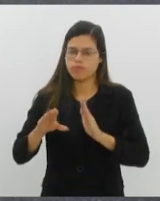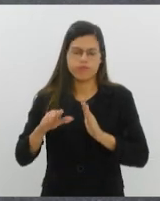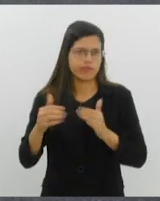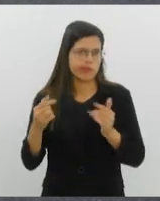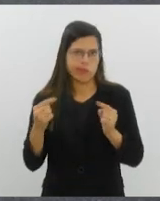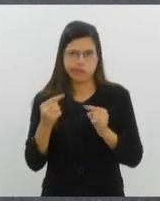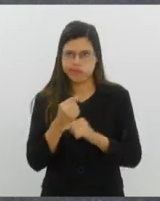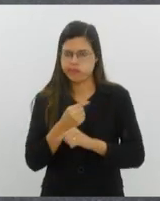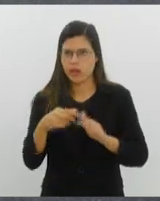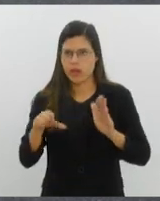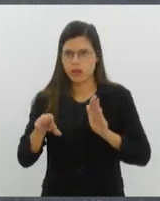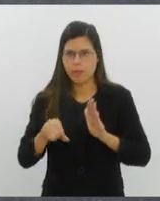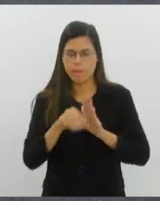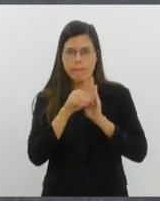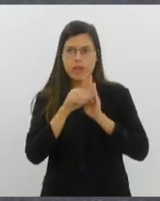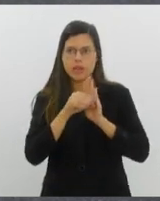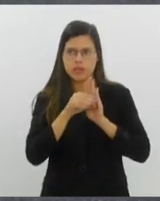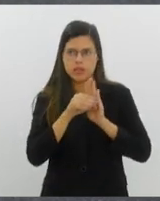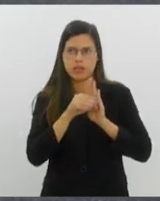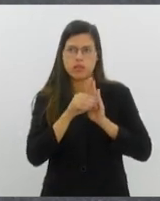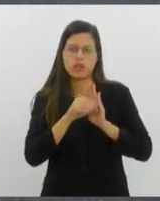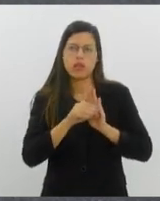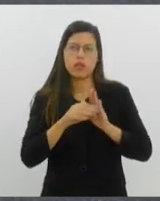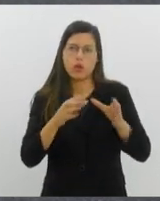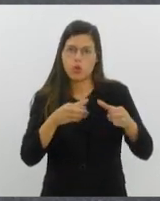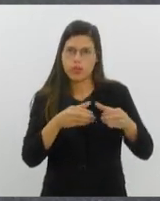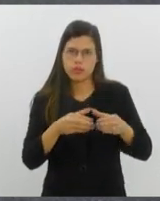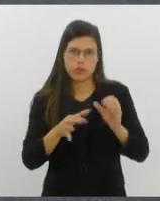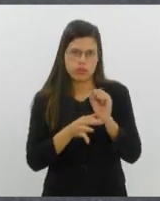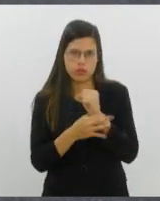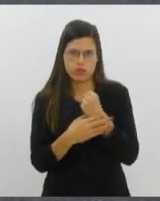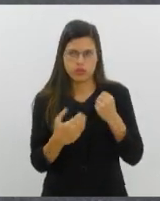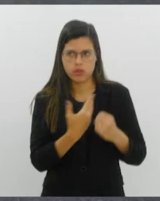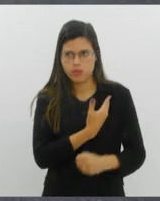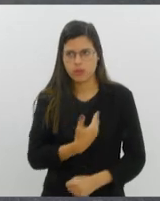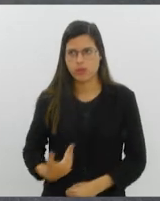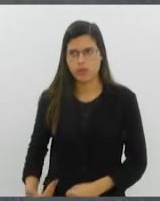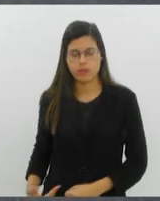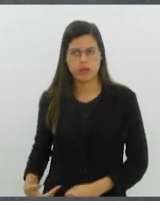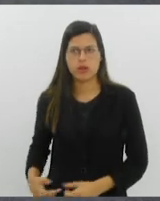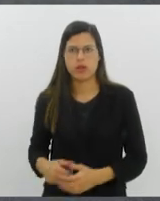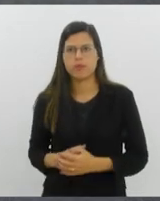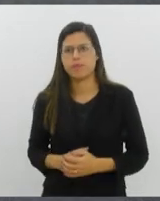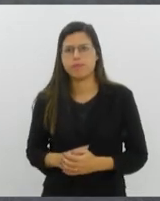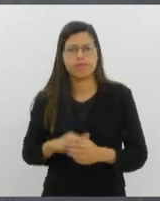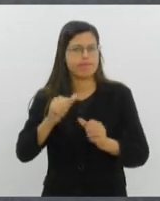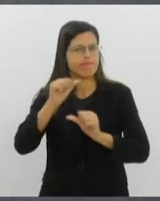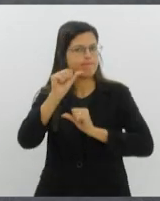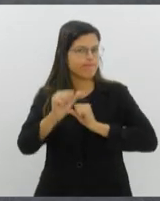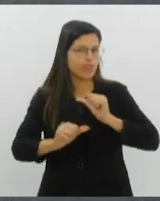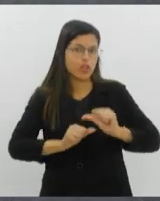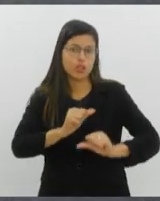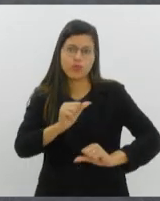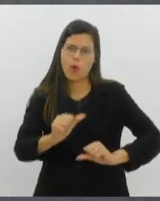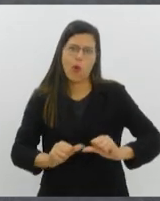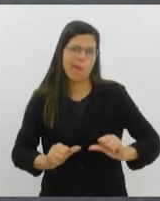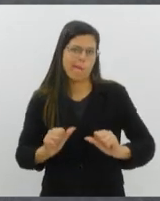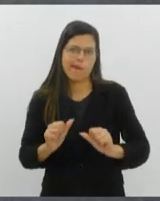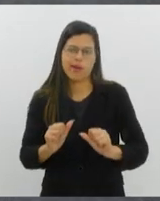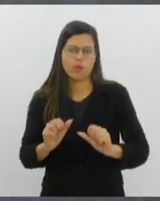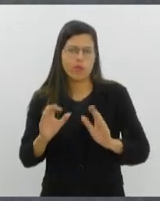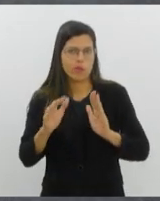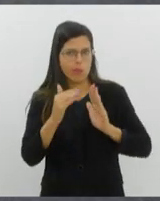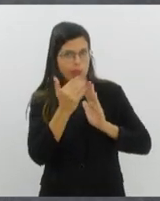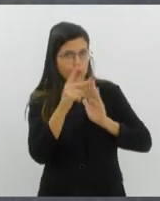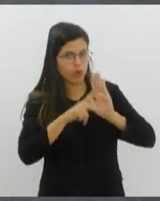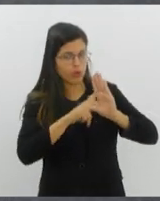Comissão de Segurança Pública, que transforma completamente o projeto, que tem um